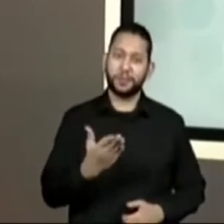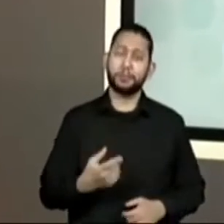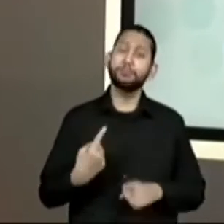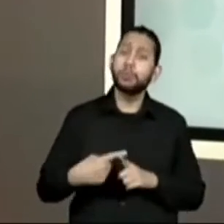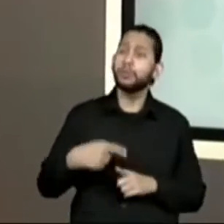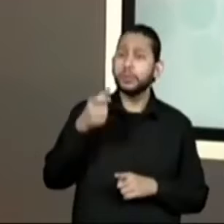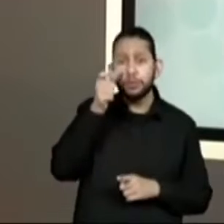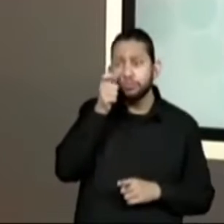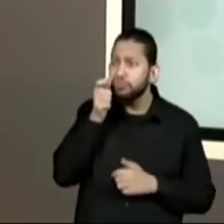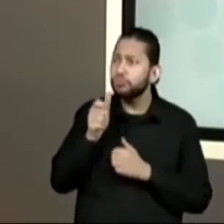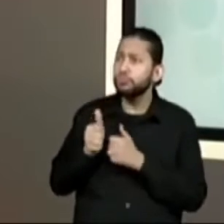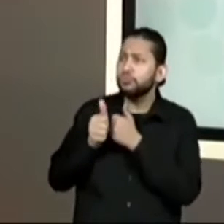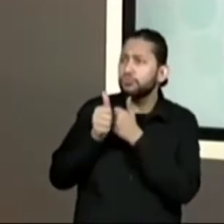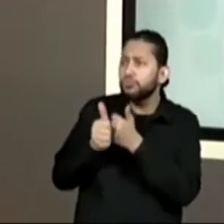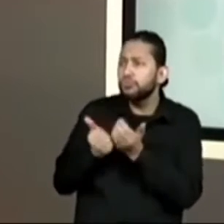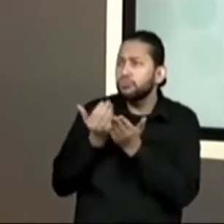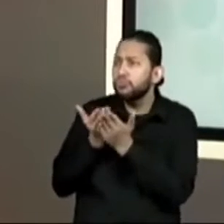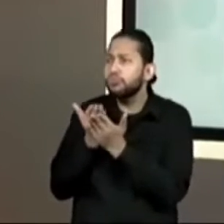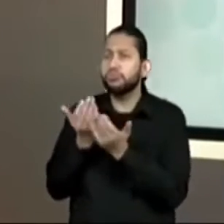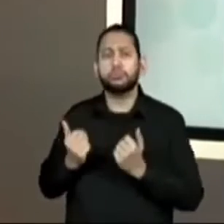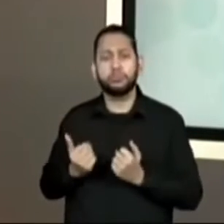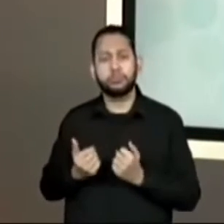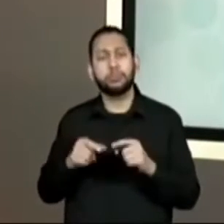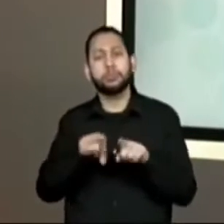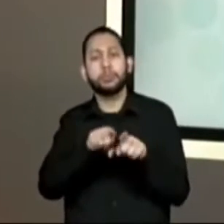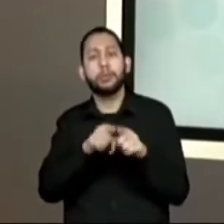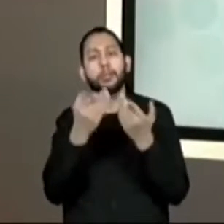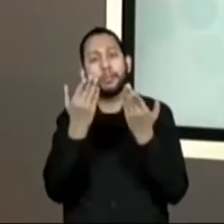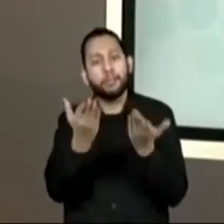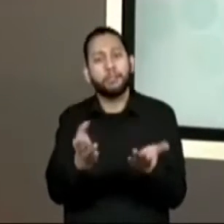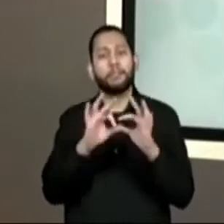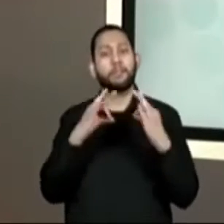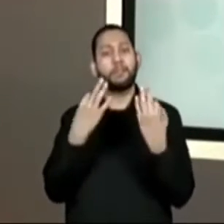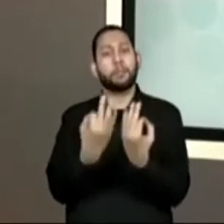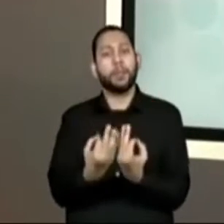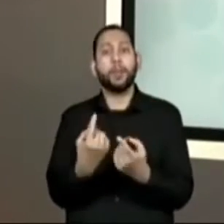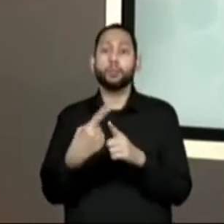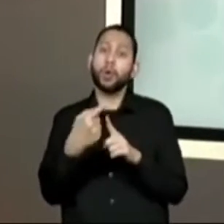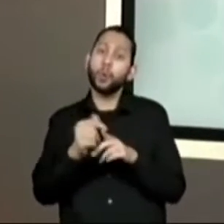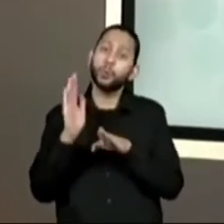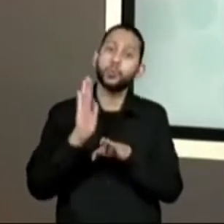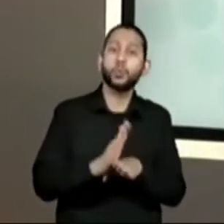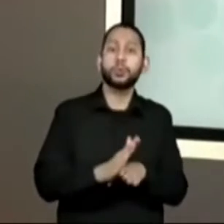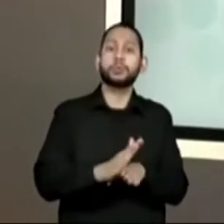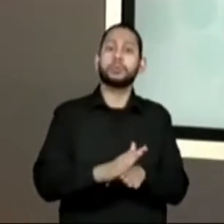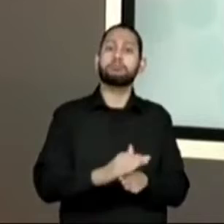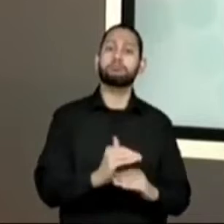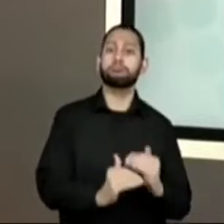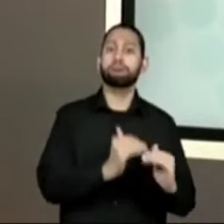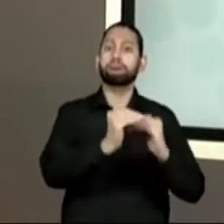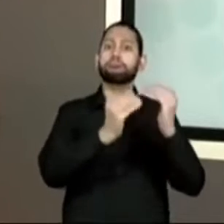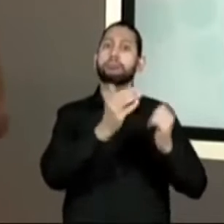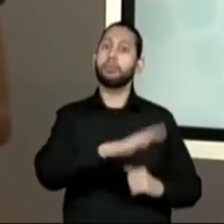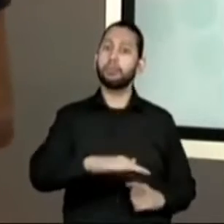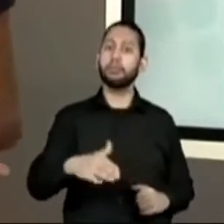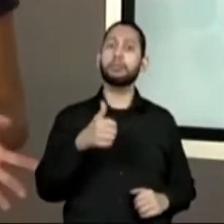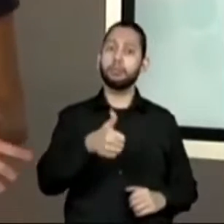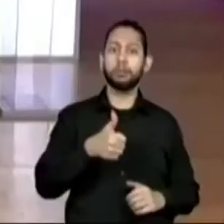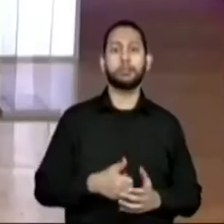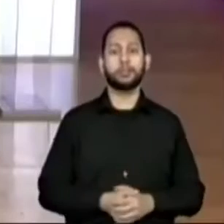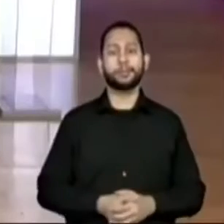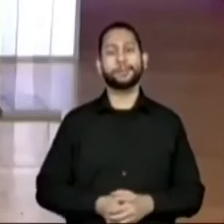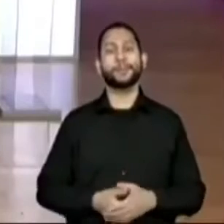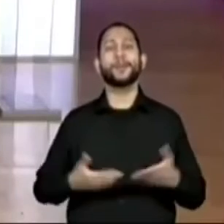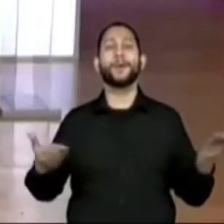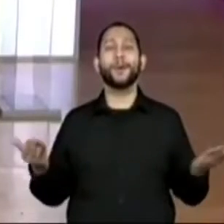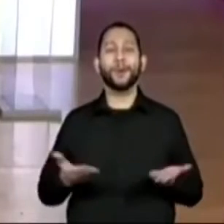a todos os familiares que têm nos ajudado, que têm estabelecido essa parceria conosco também. Hoje, como a Prof. Fran